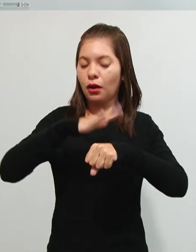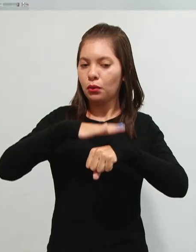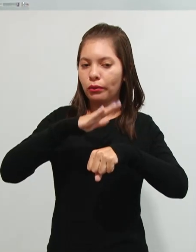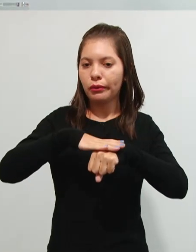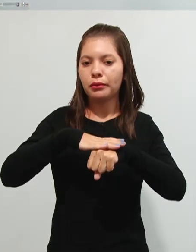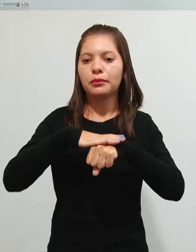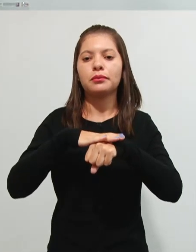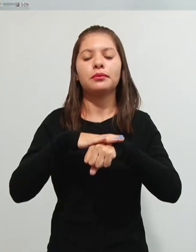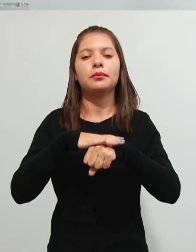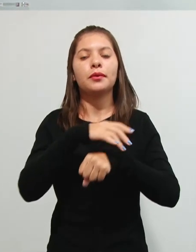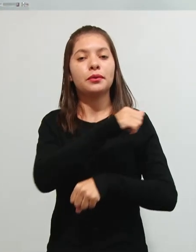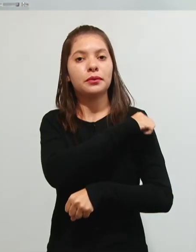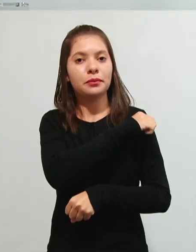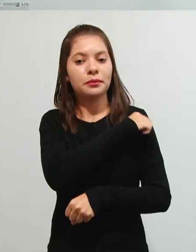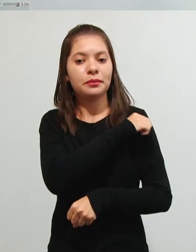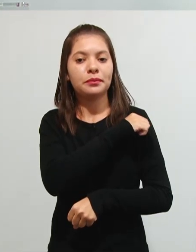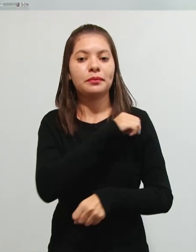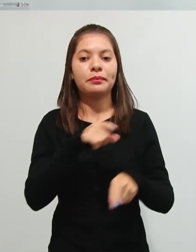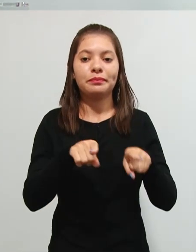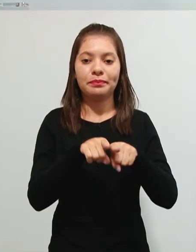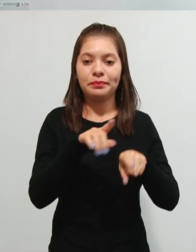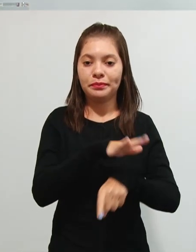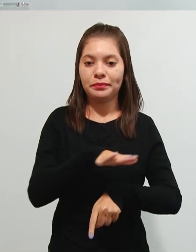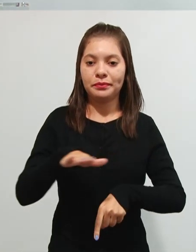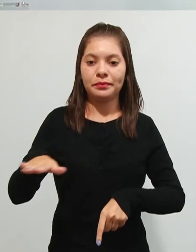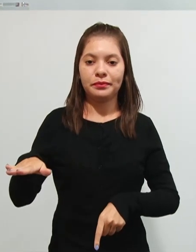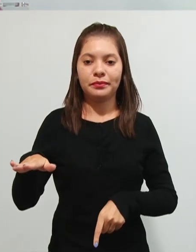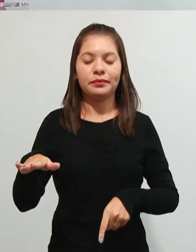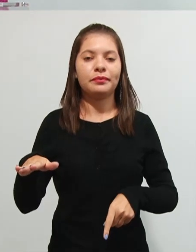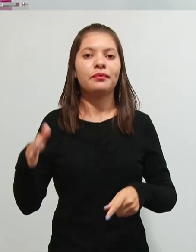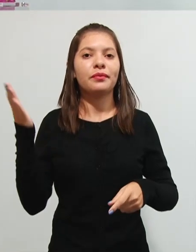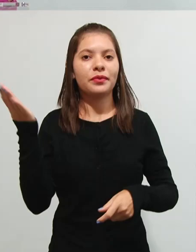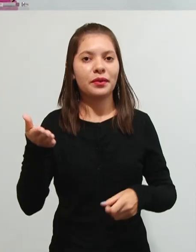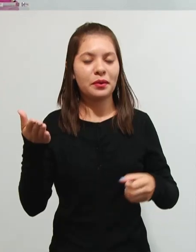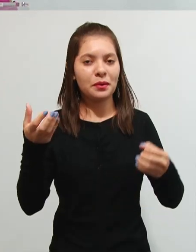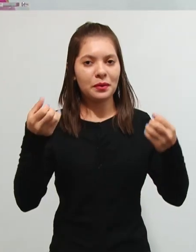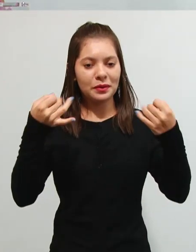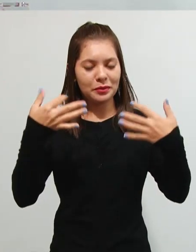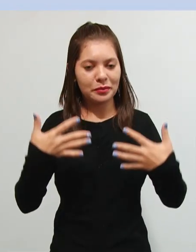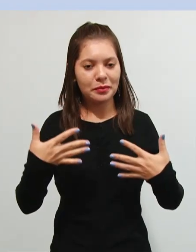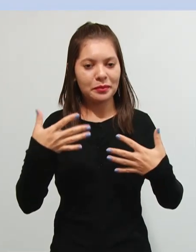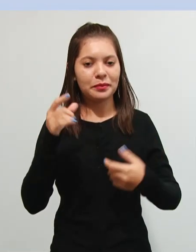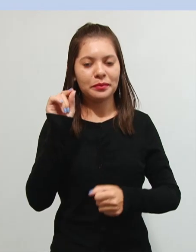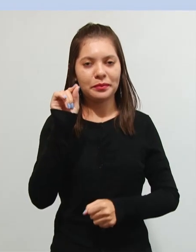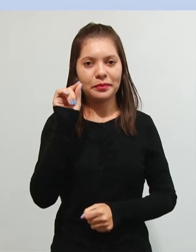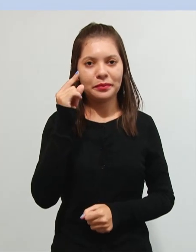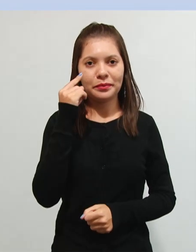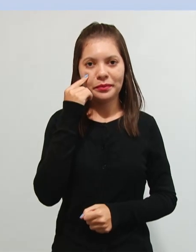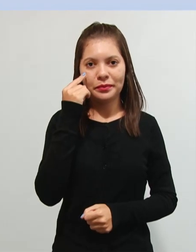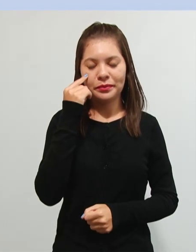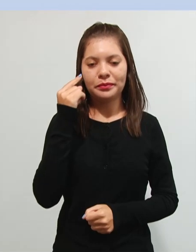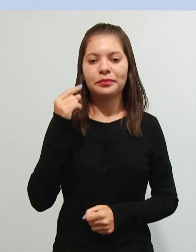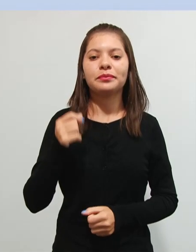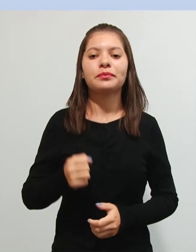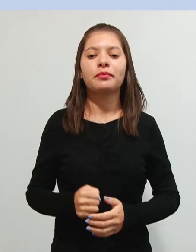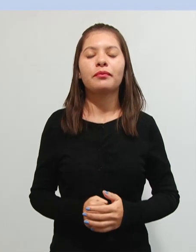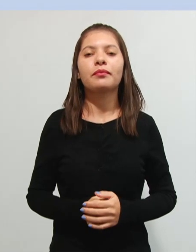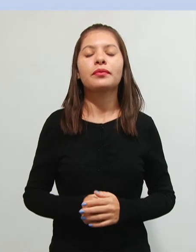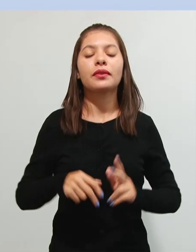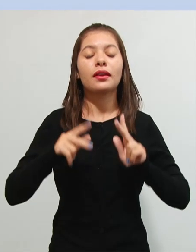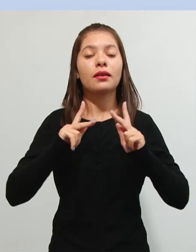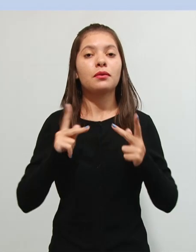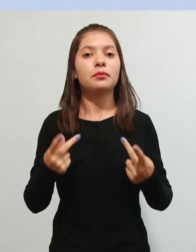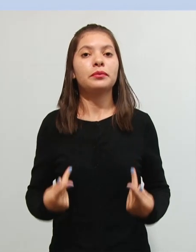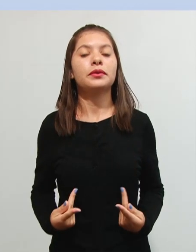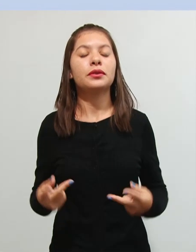especialmente para crianças. Então, vamos falar um pouquinho sobre elas agora. Nessa abordagem humanista,